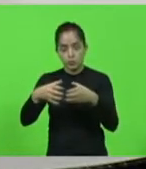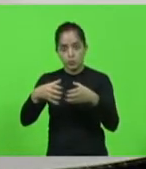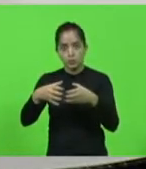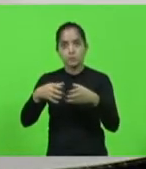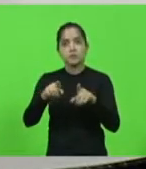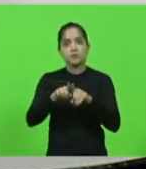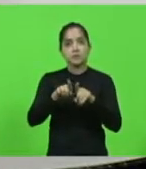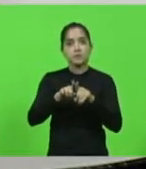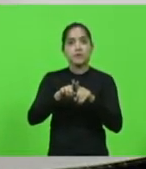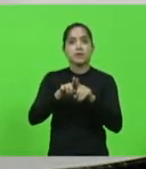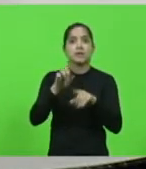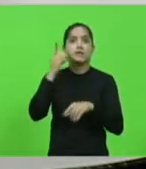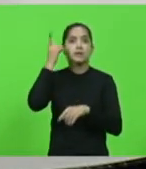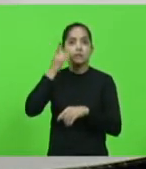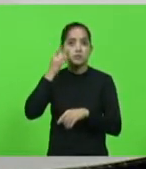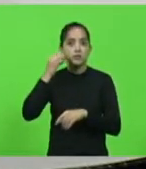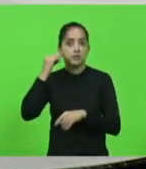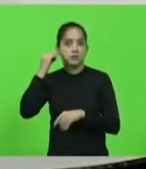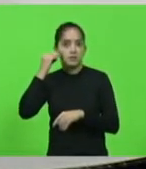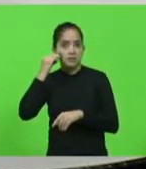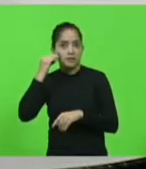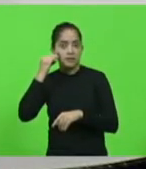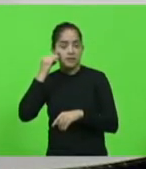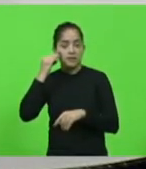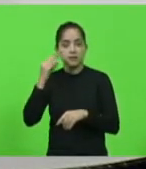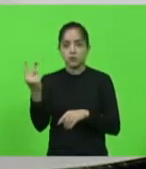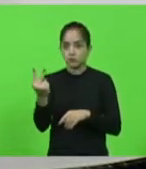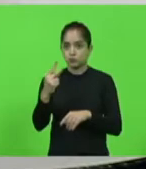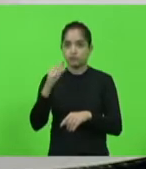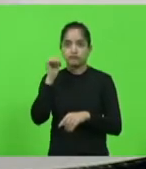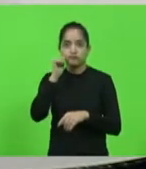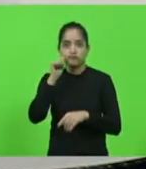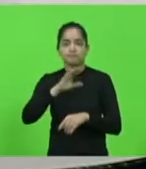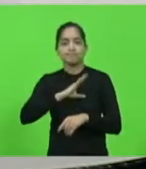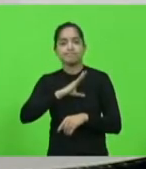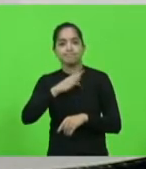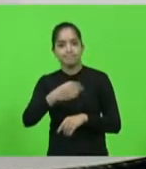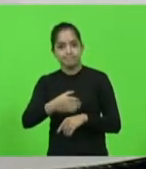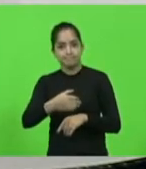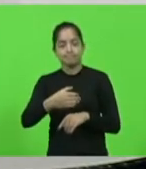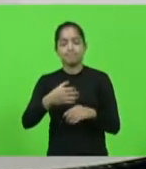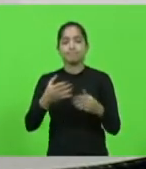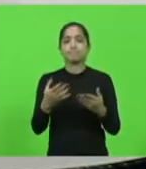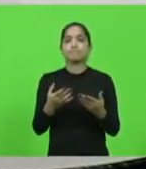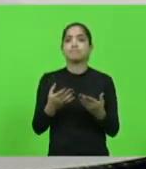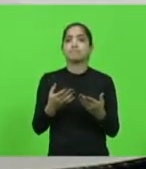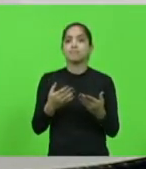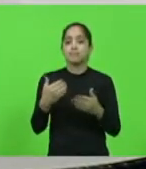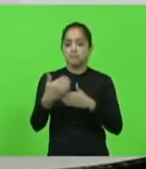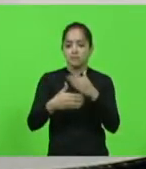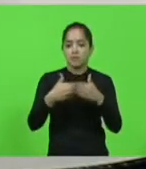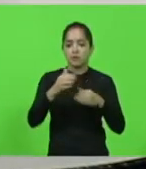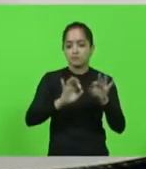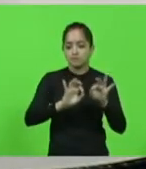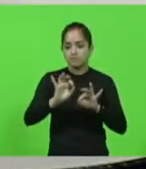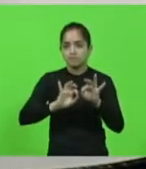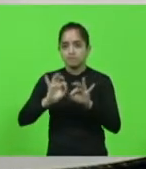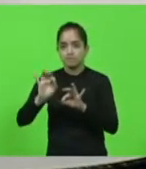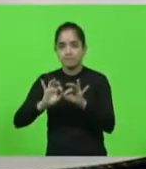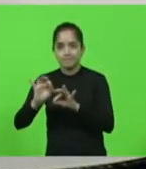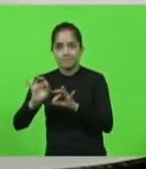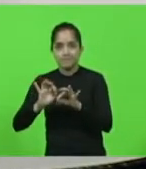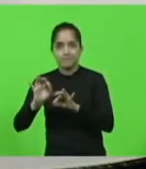Marlene, duas mulheres combativas, corajosas, que passam a construir a implementação da